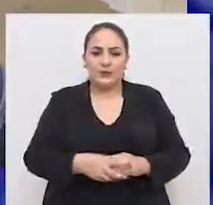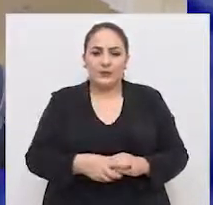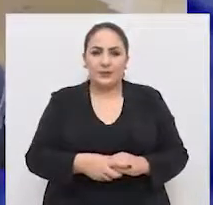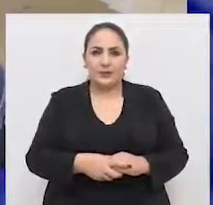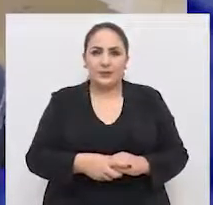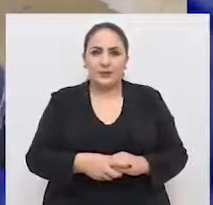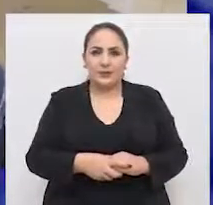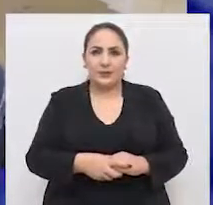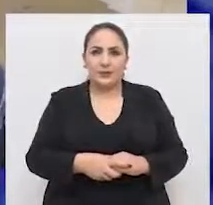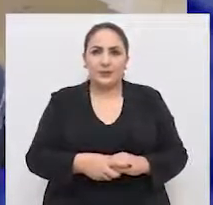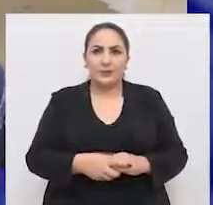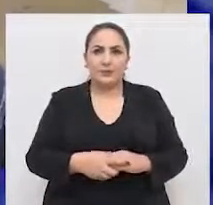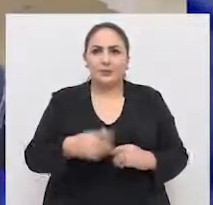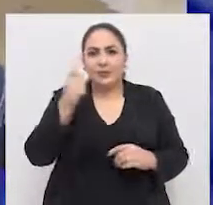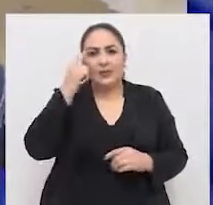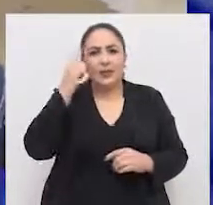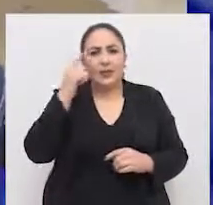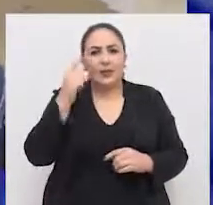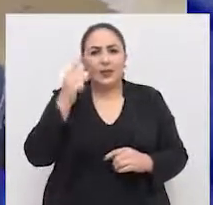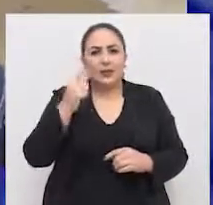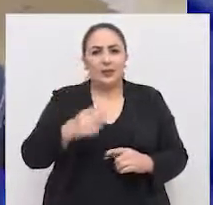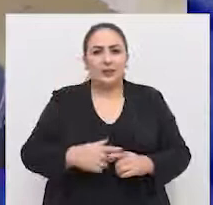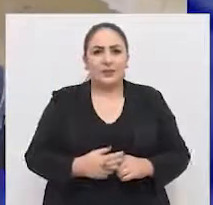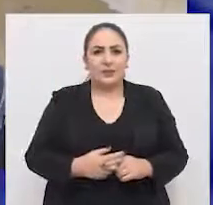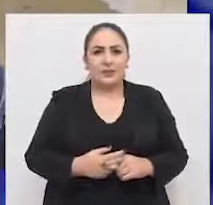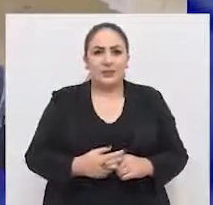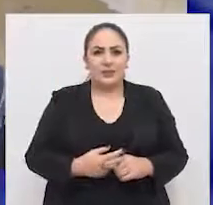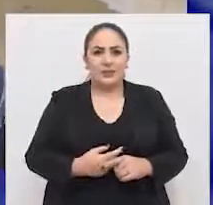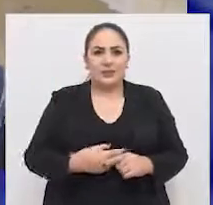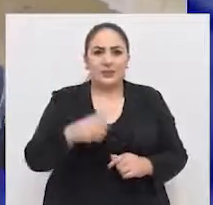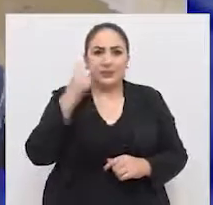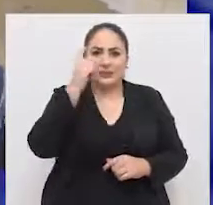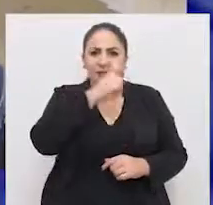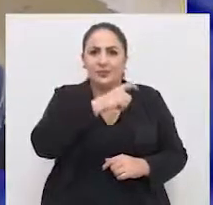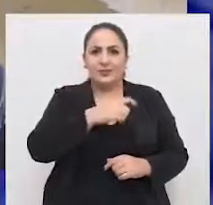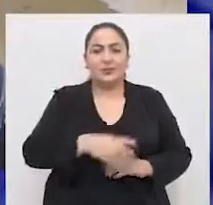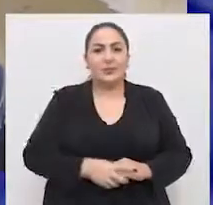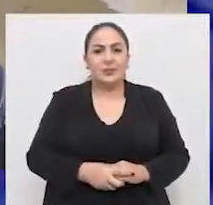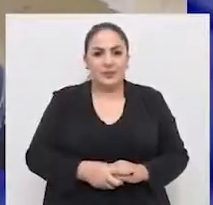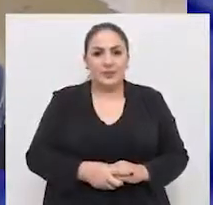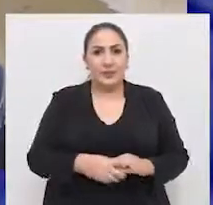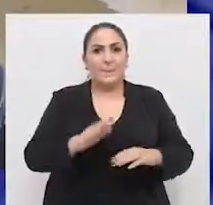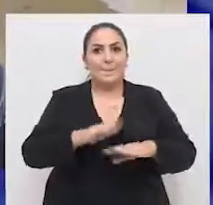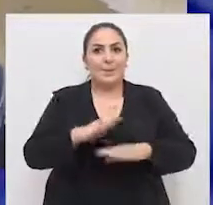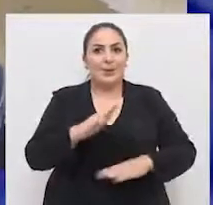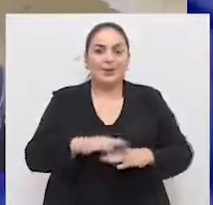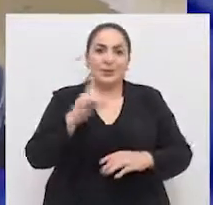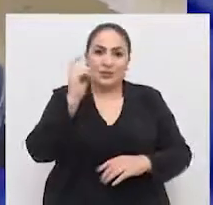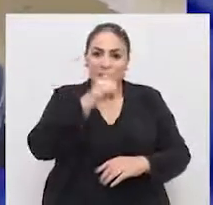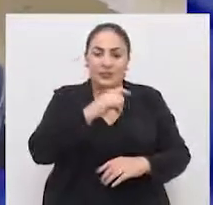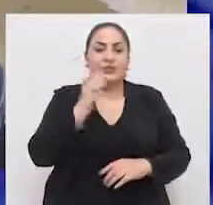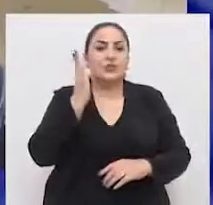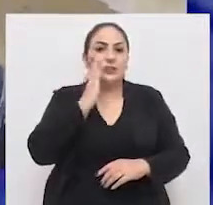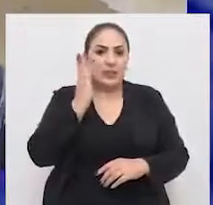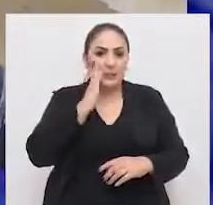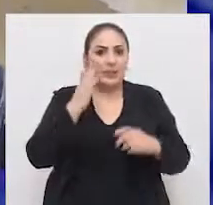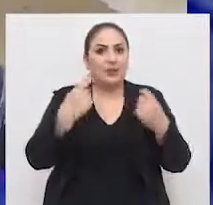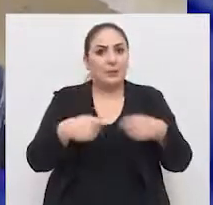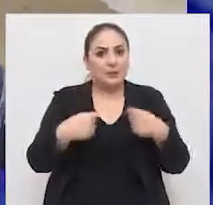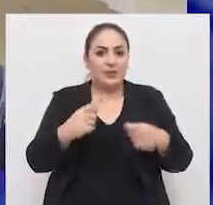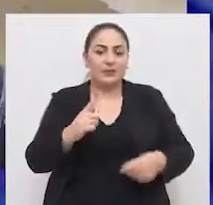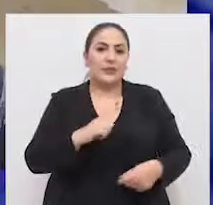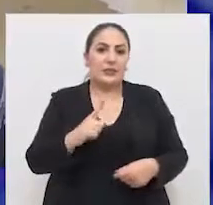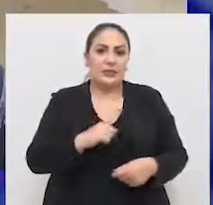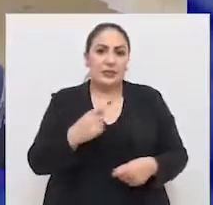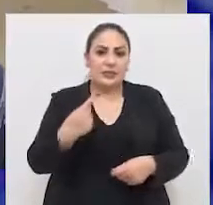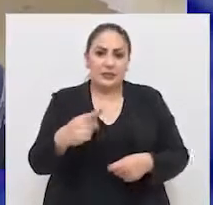nós, com tudo isso, foi muito difícil. Mas foi a distância, a gente sabia que ele ia ter que passar por